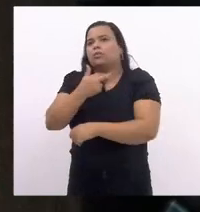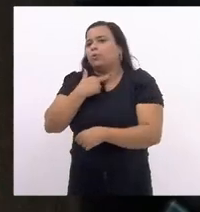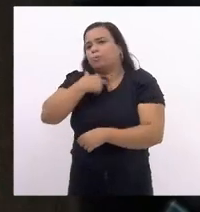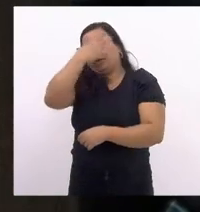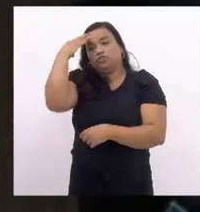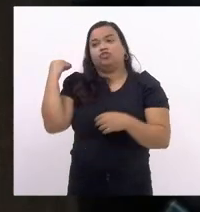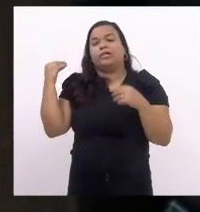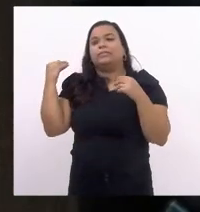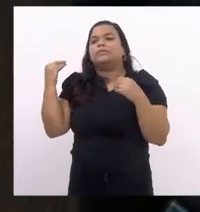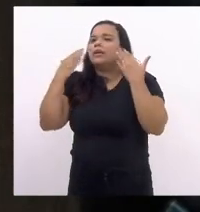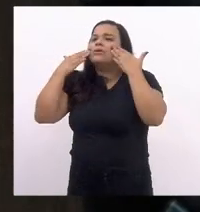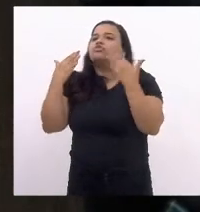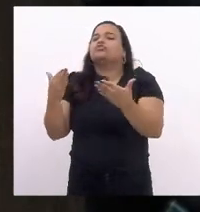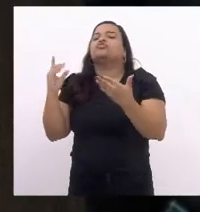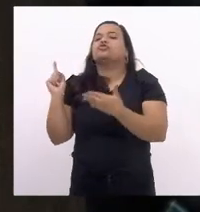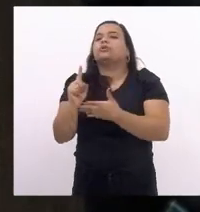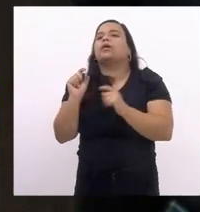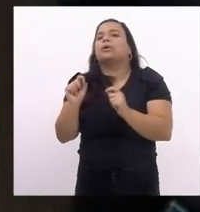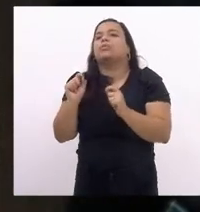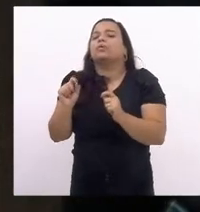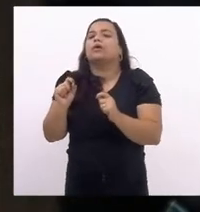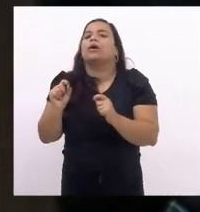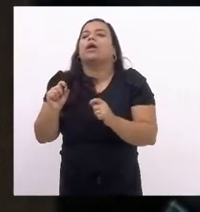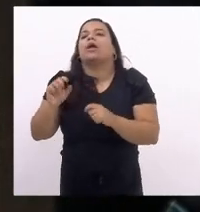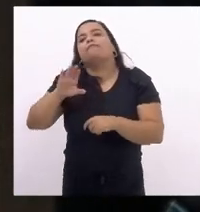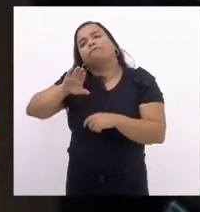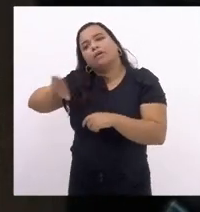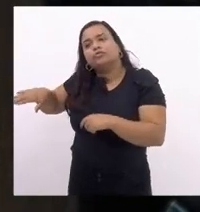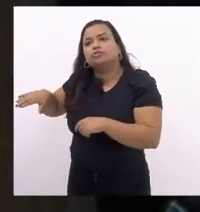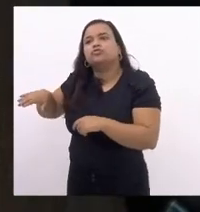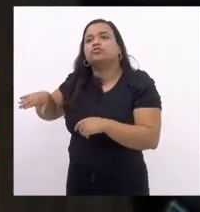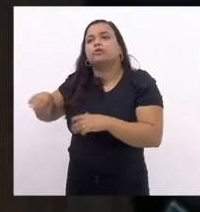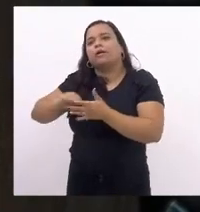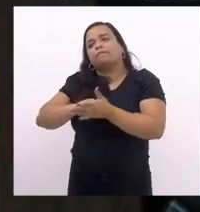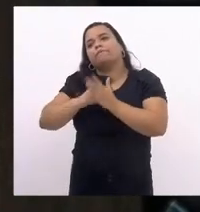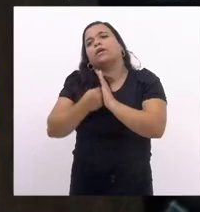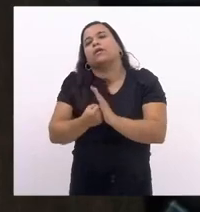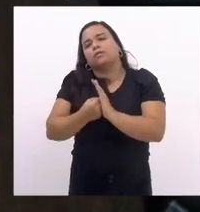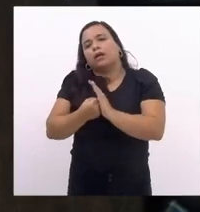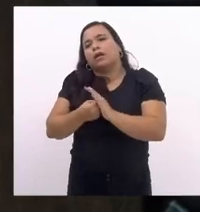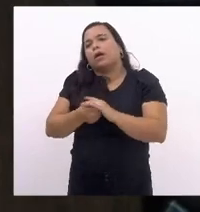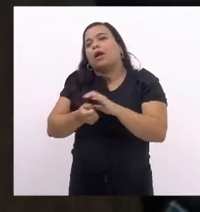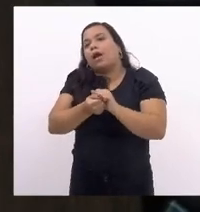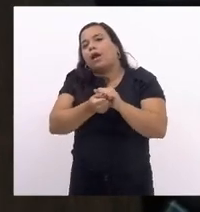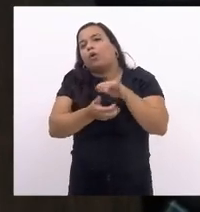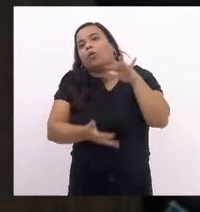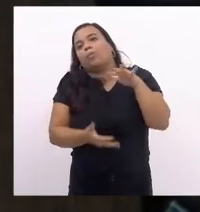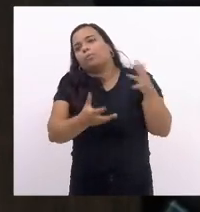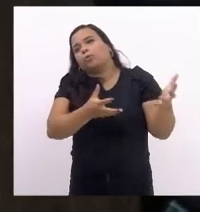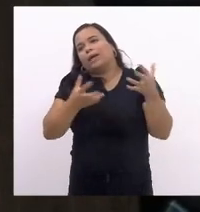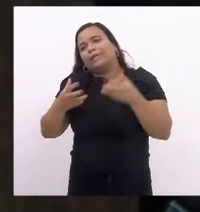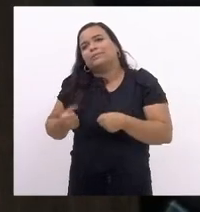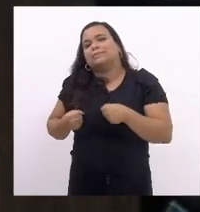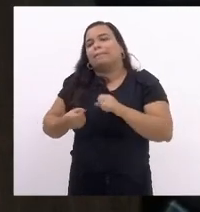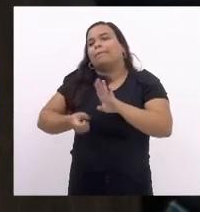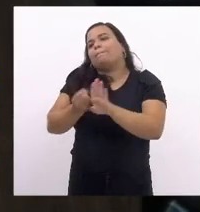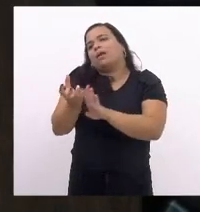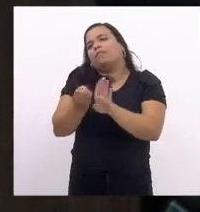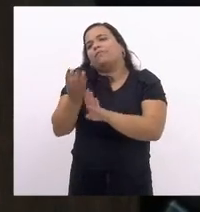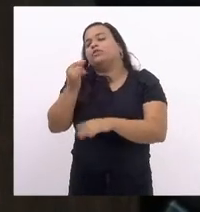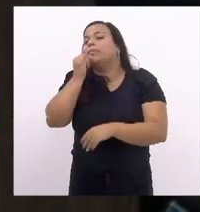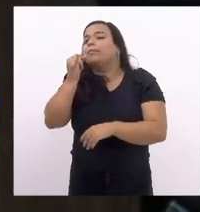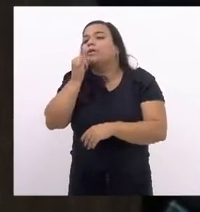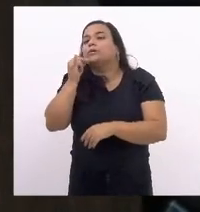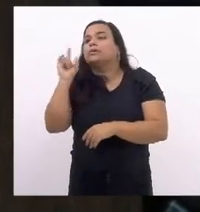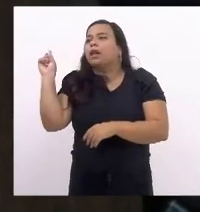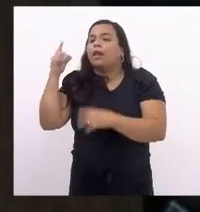aqui, para afastar a vedação do acúmulo de recebimento de benefícios durante a calamidade. Que, por exemplo, no